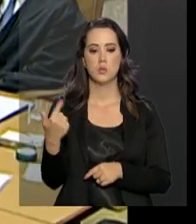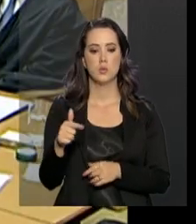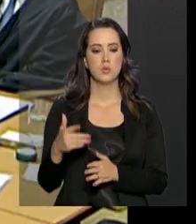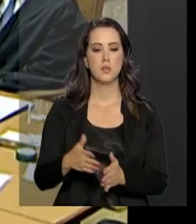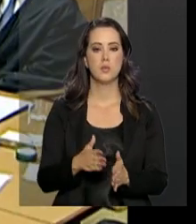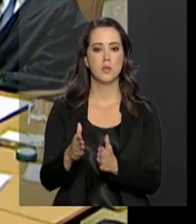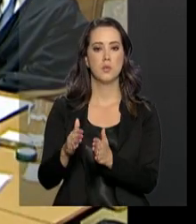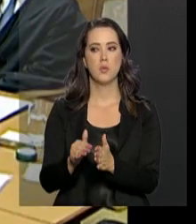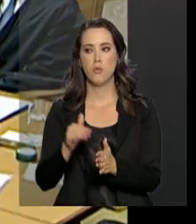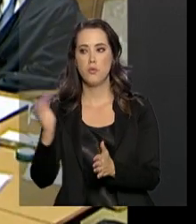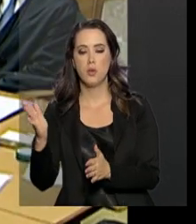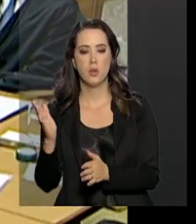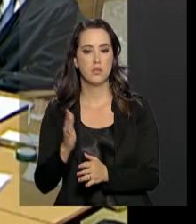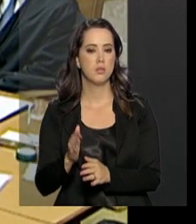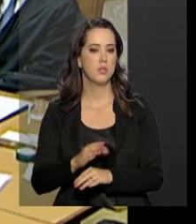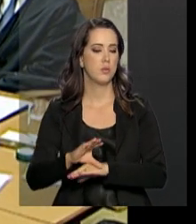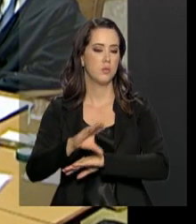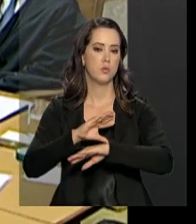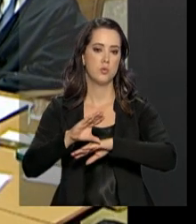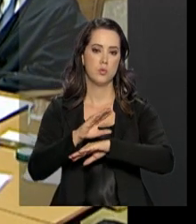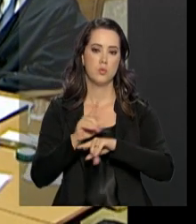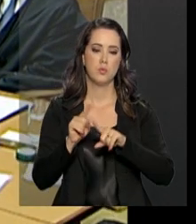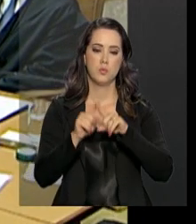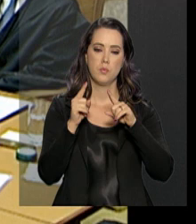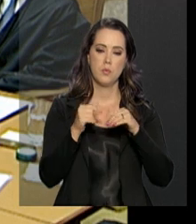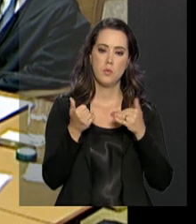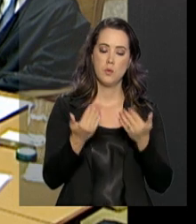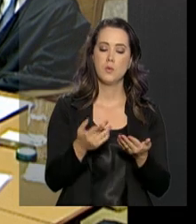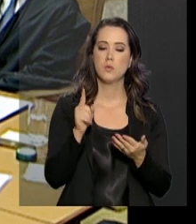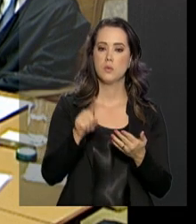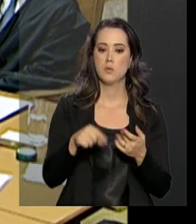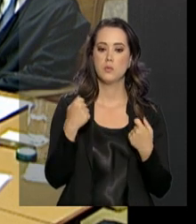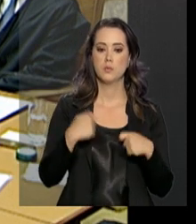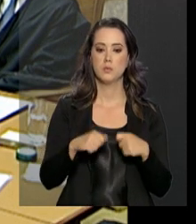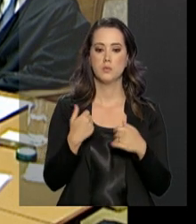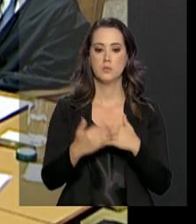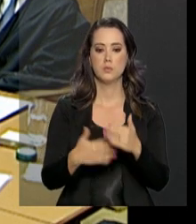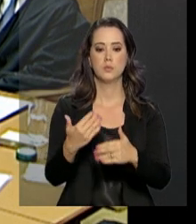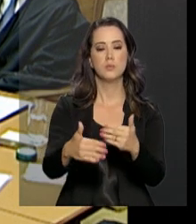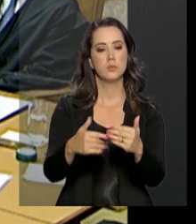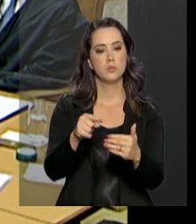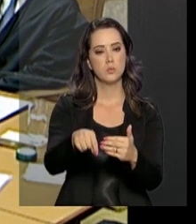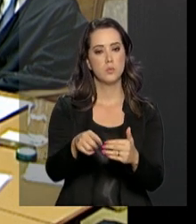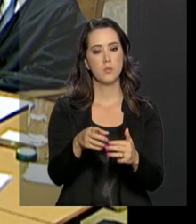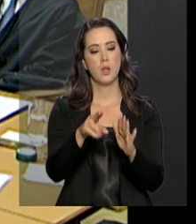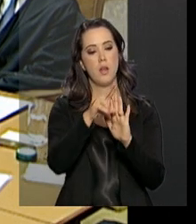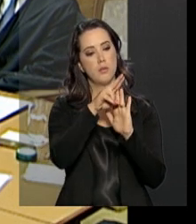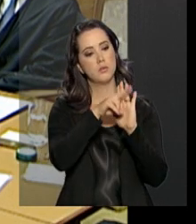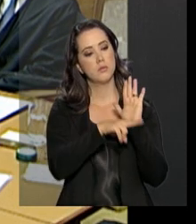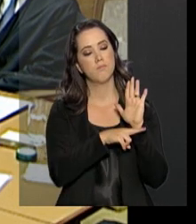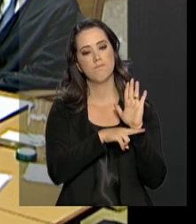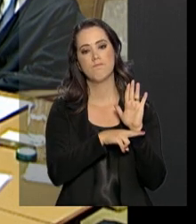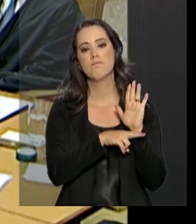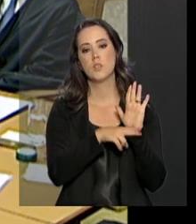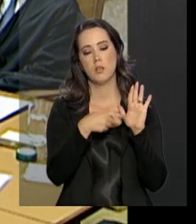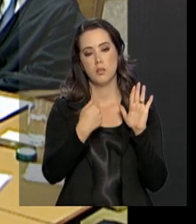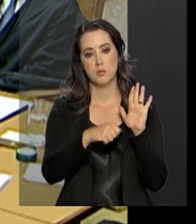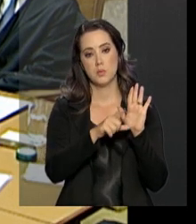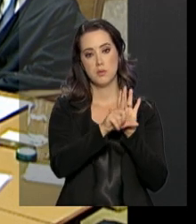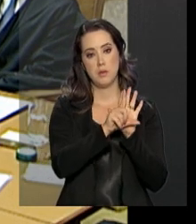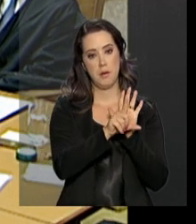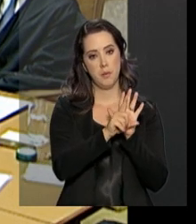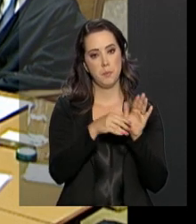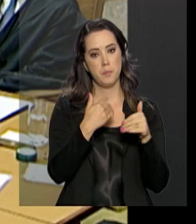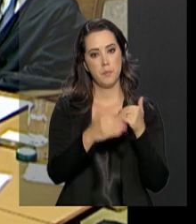caminho fora da constituição ao fundamento de que é preciso manter a relação jurídica e institucional para